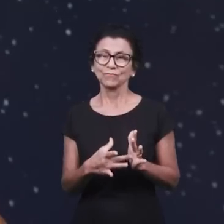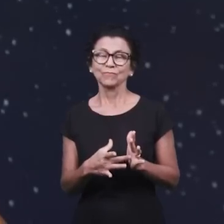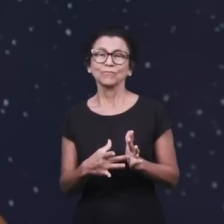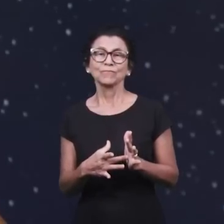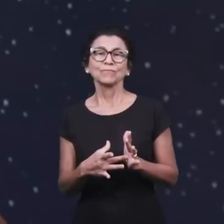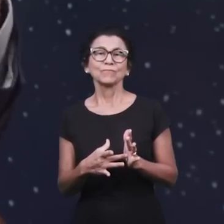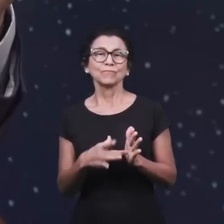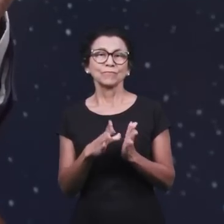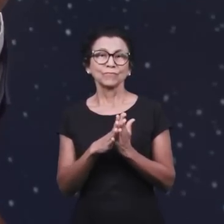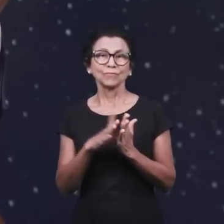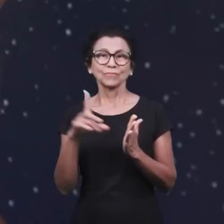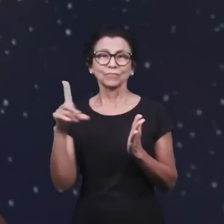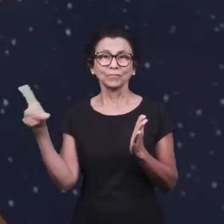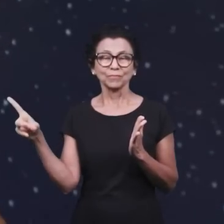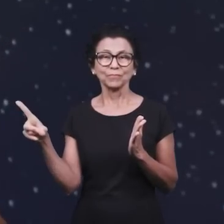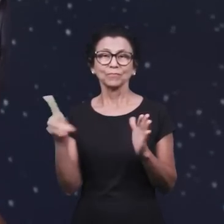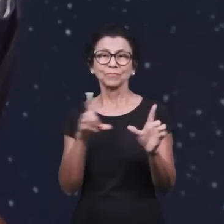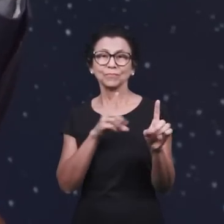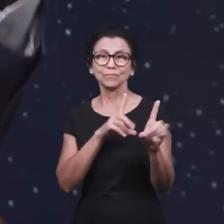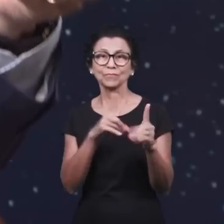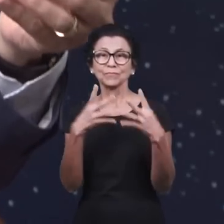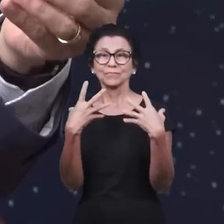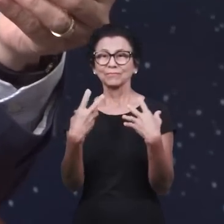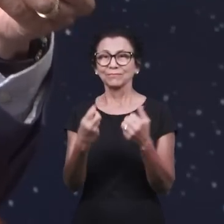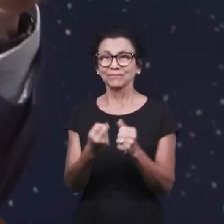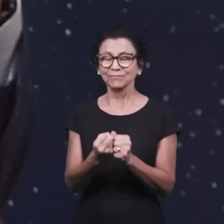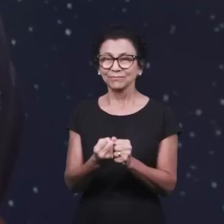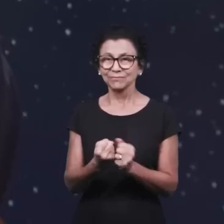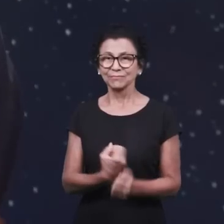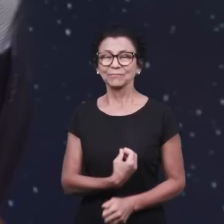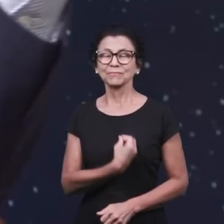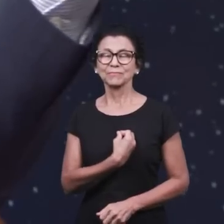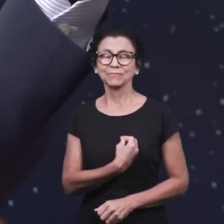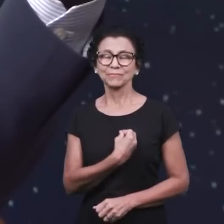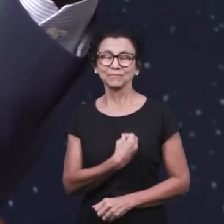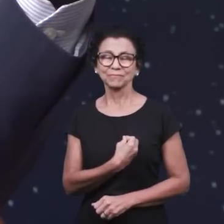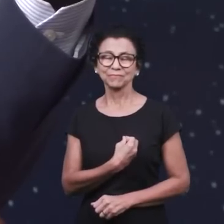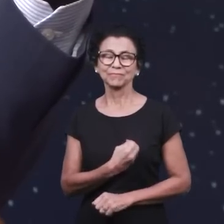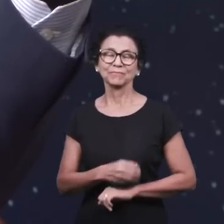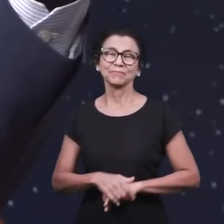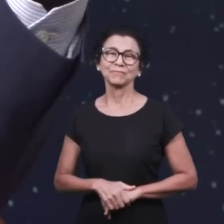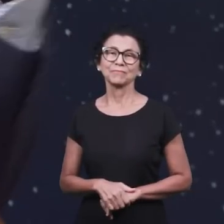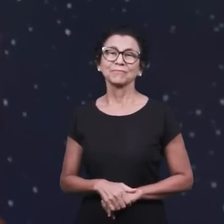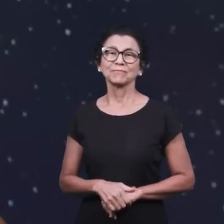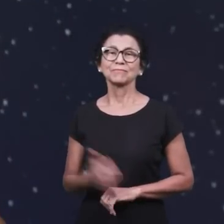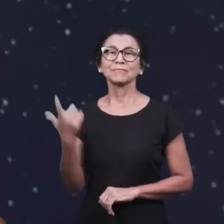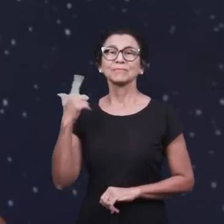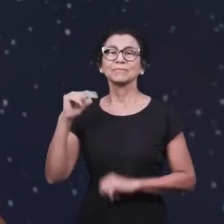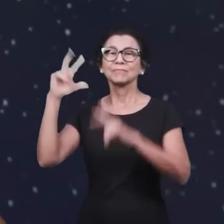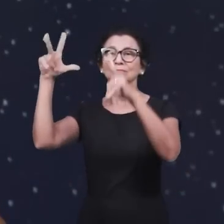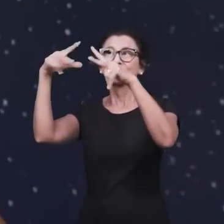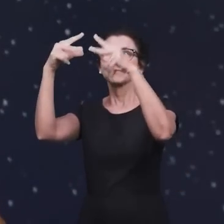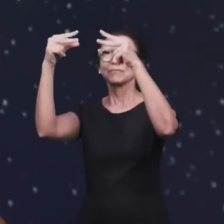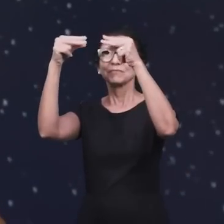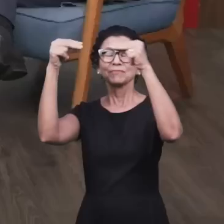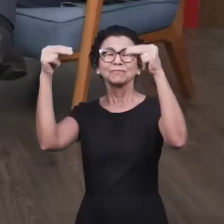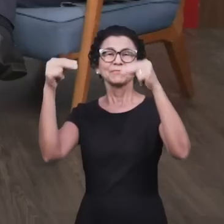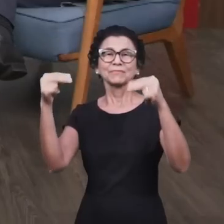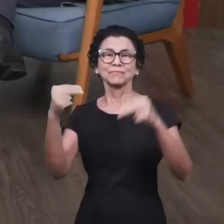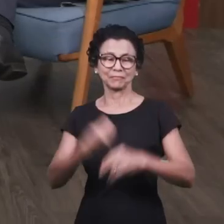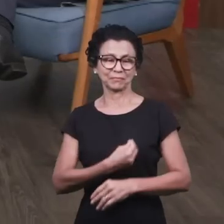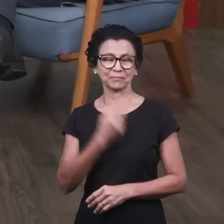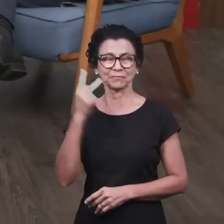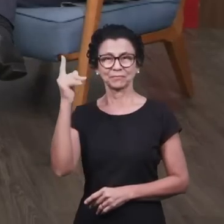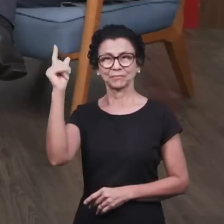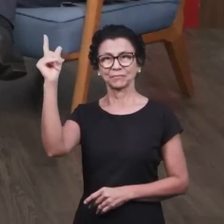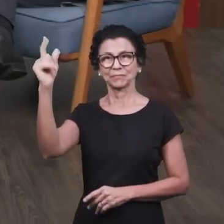das nossas vidas. Só assim nós alcançaremos o maior prêmio, que é a coroa da vida, a vida